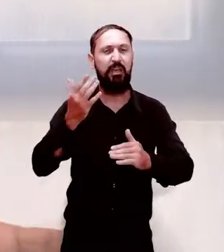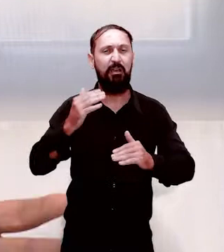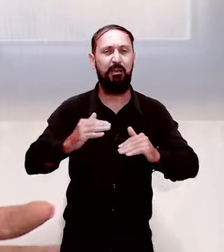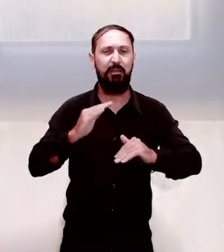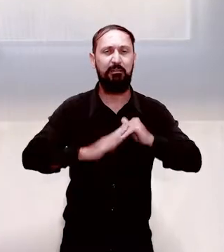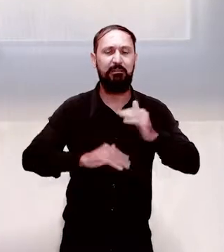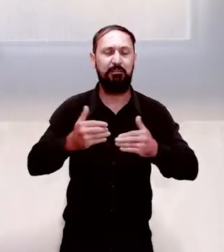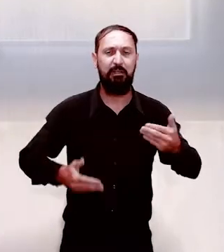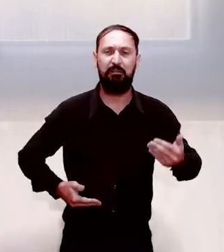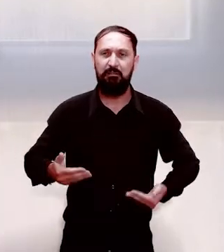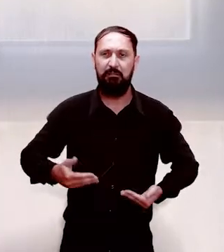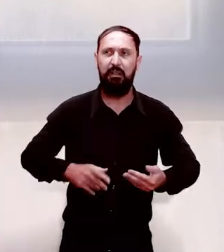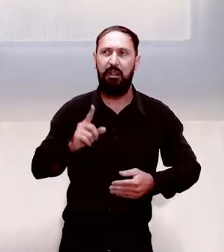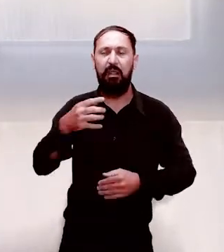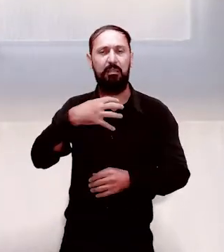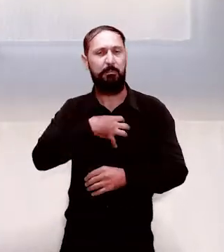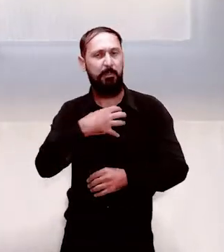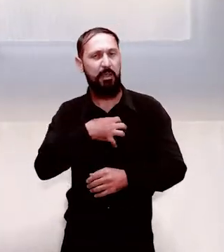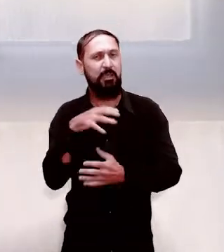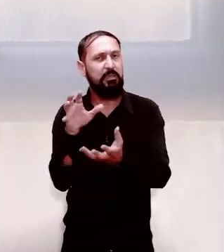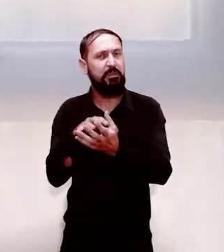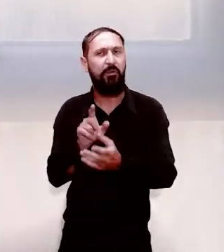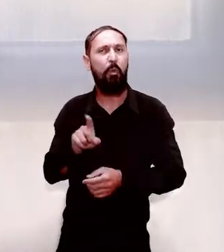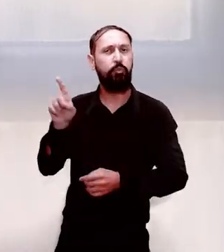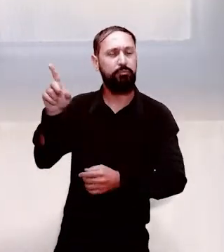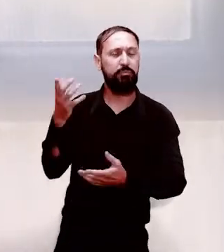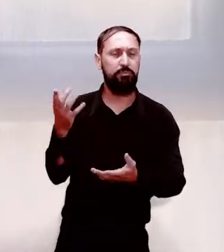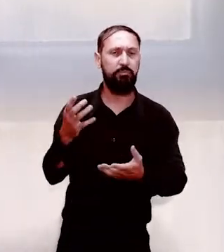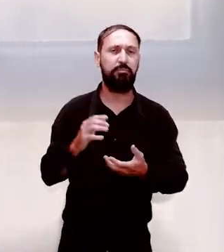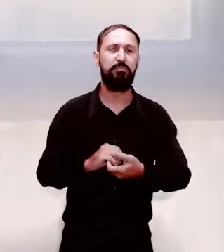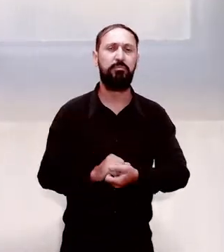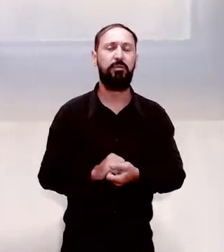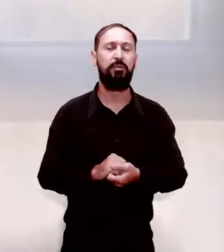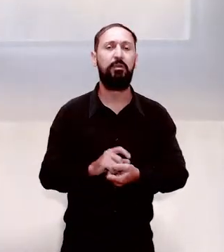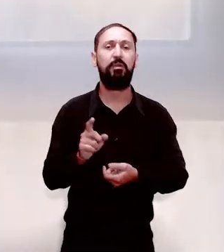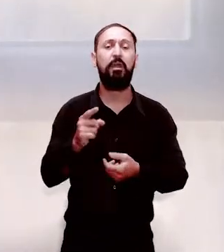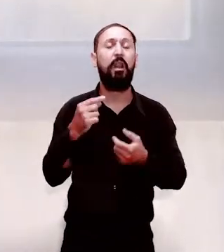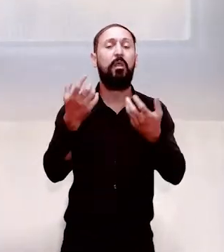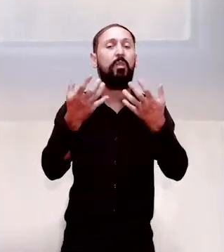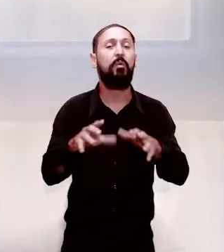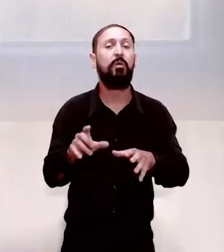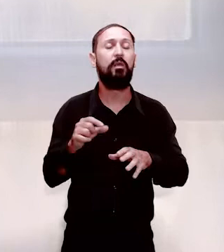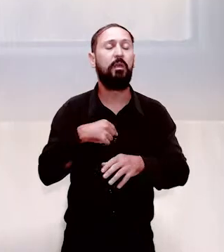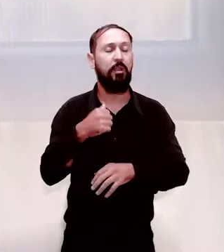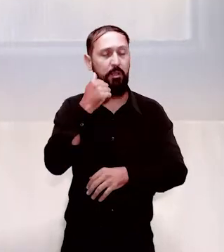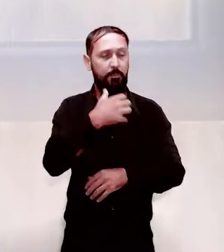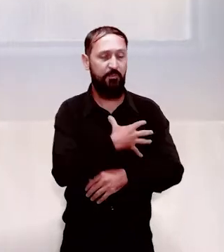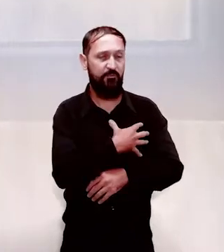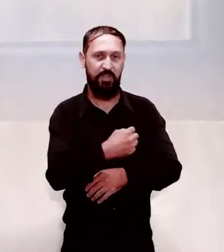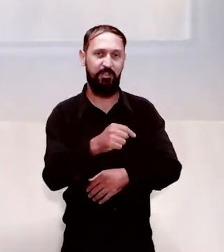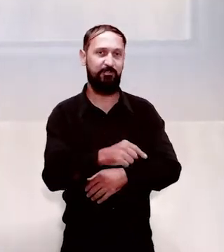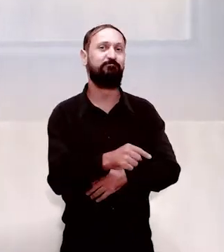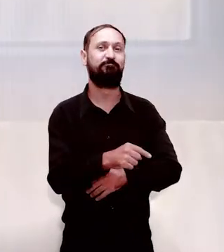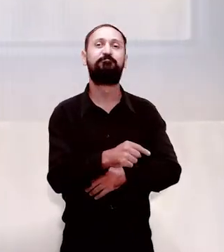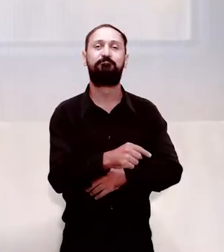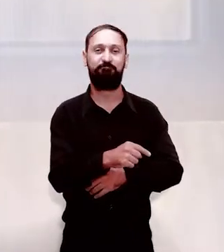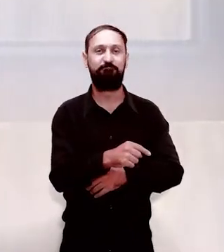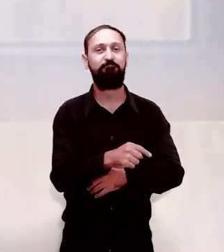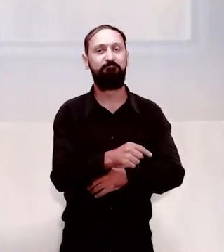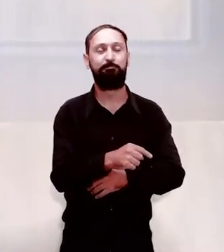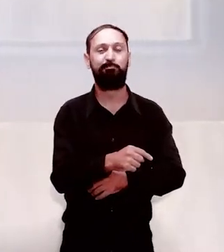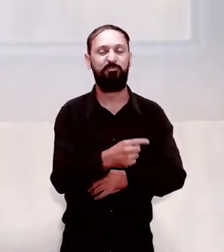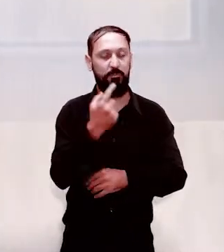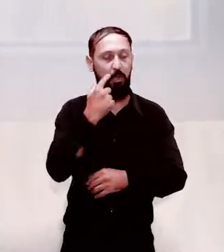empregada mesmo, né? Das madrinhas na Bahia, Salvador, aqueles lugares todos lá, e ela não querer isso para as